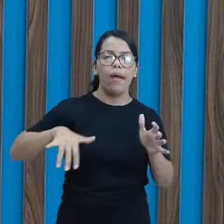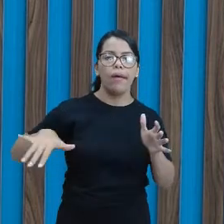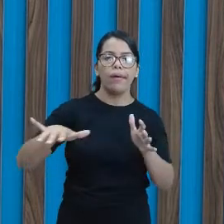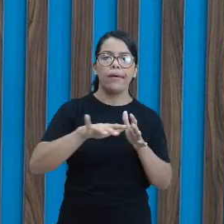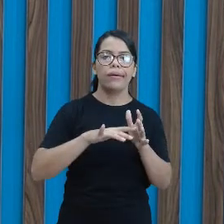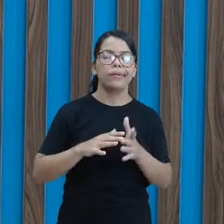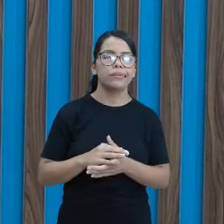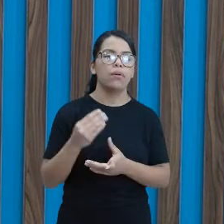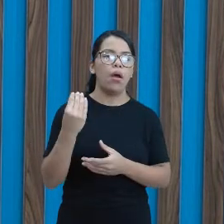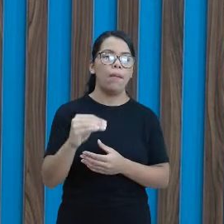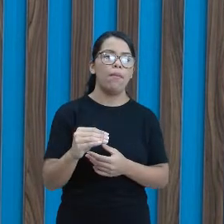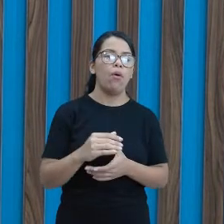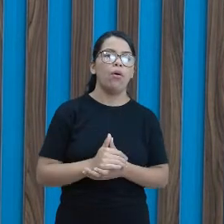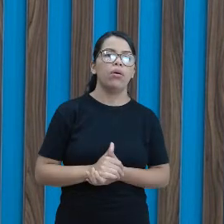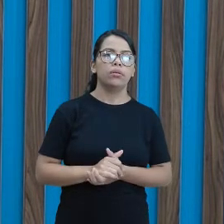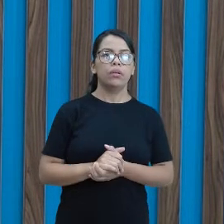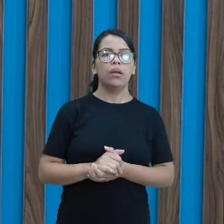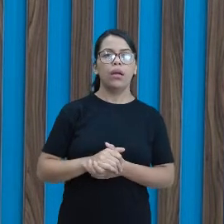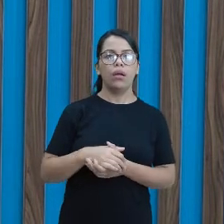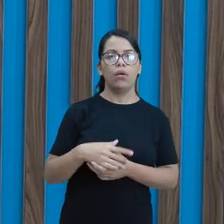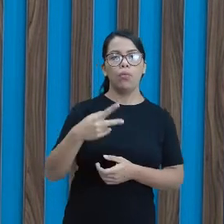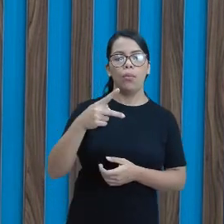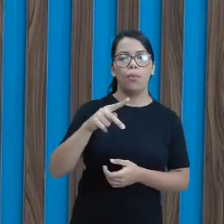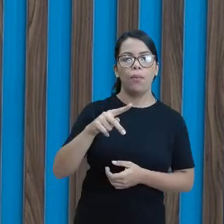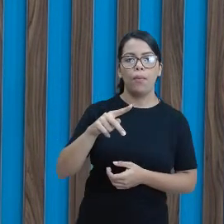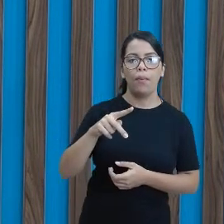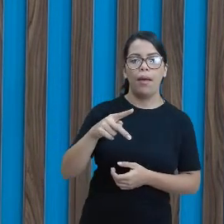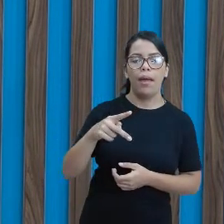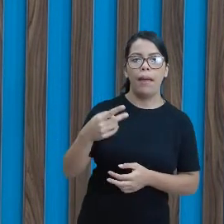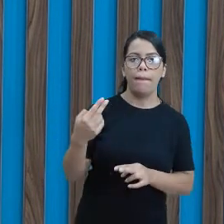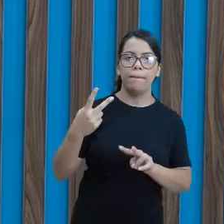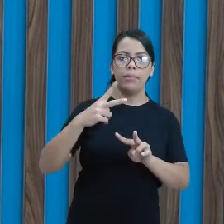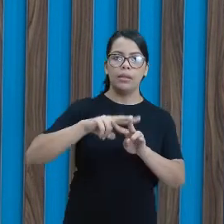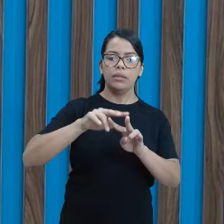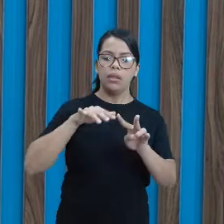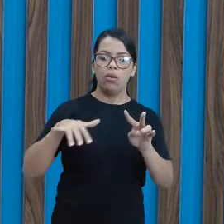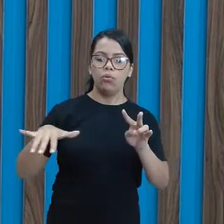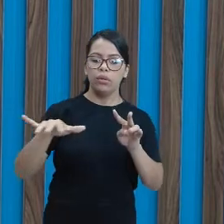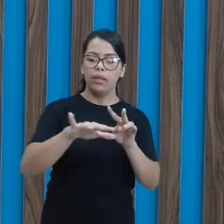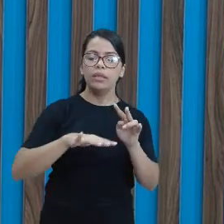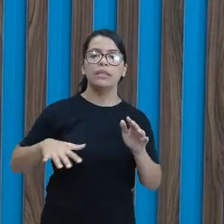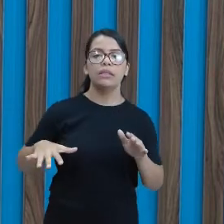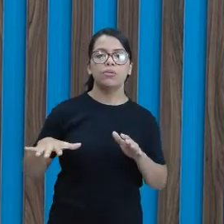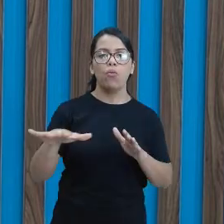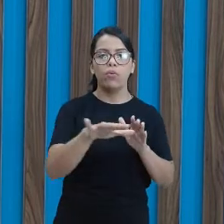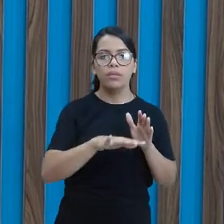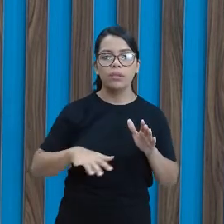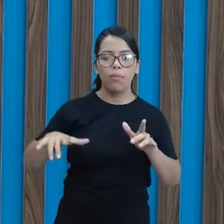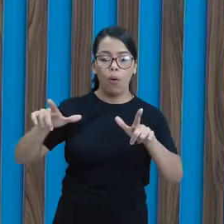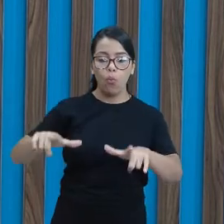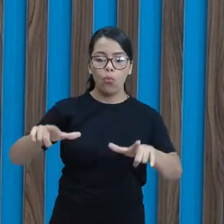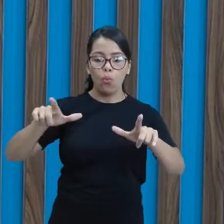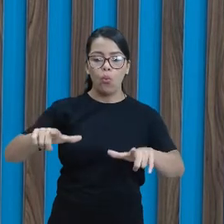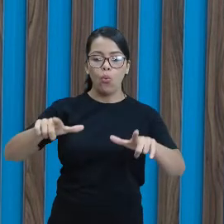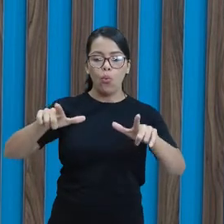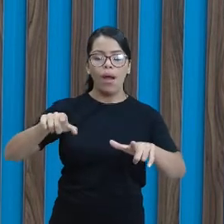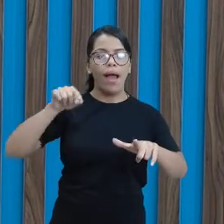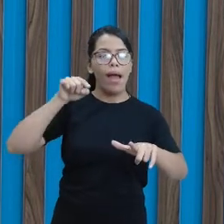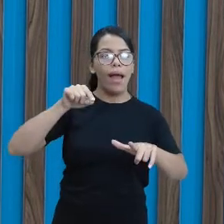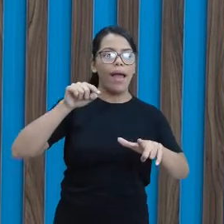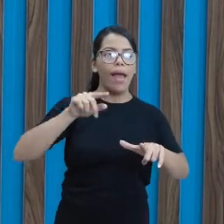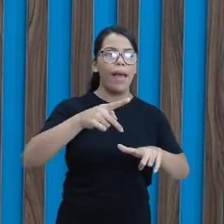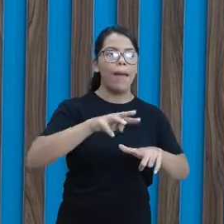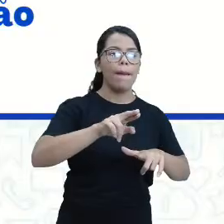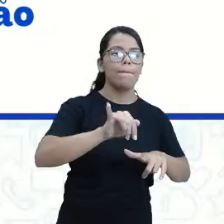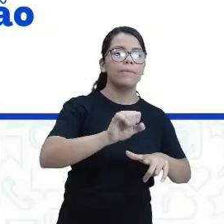coloca como prisão, e pega o território, né? Como essas relações. Cadê o professor? Coloca na tela aí, coloca o território como o